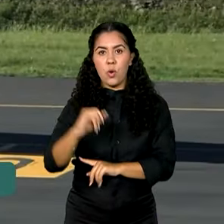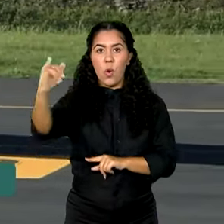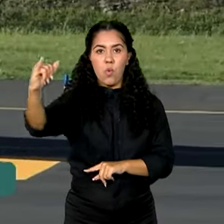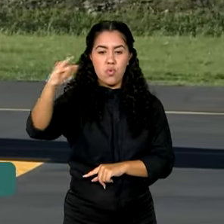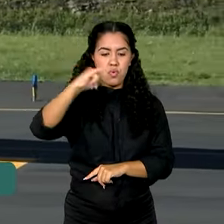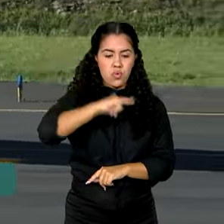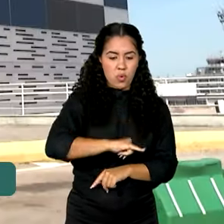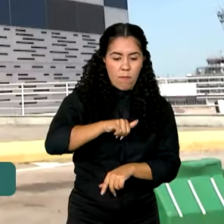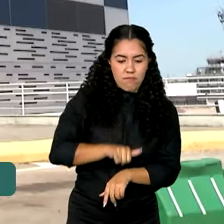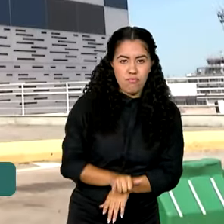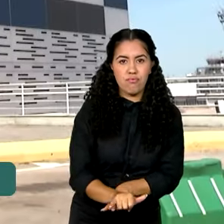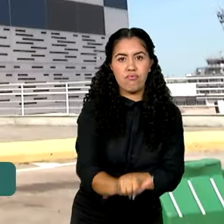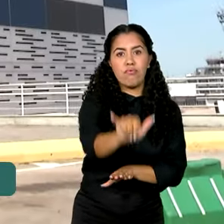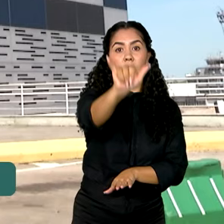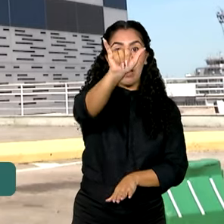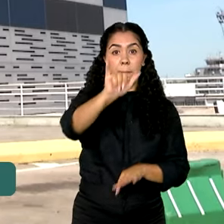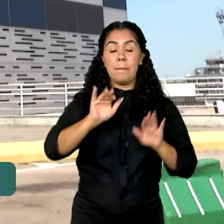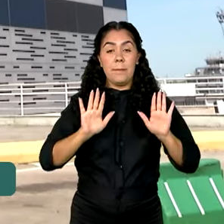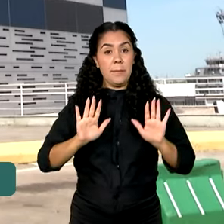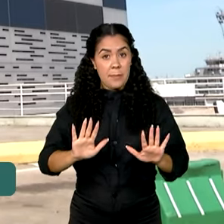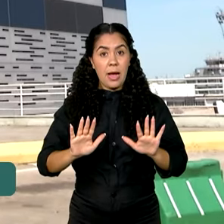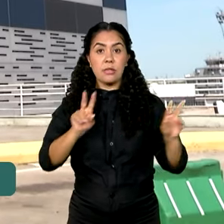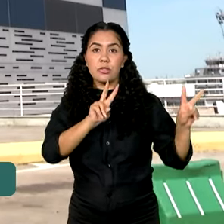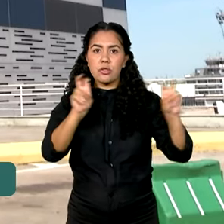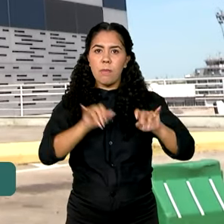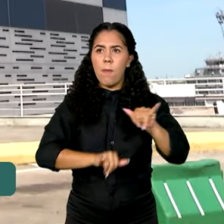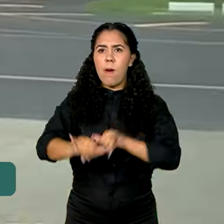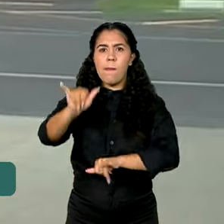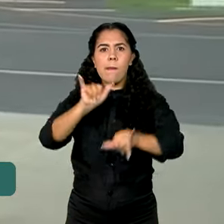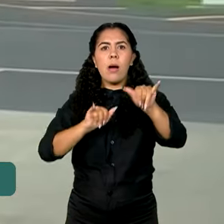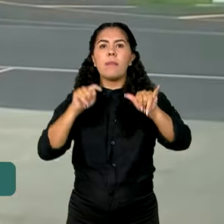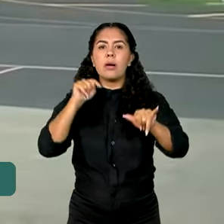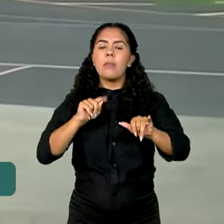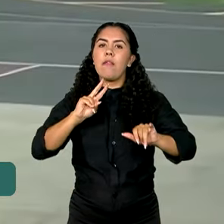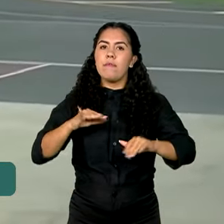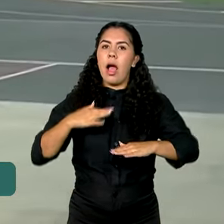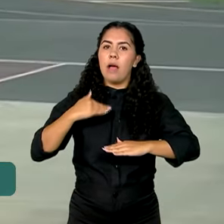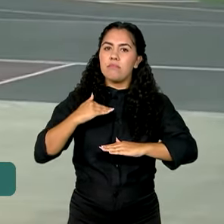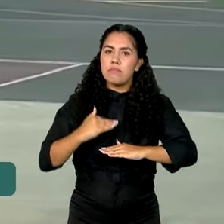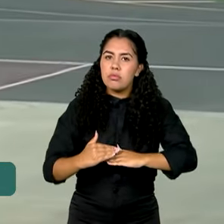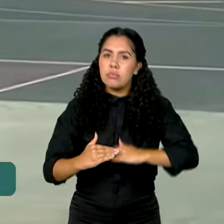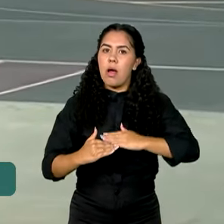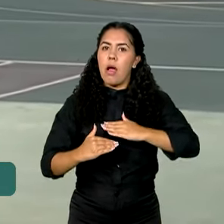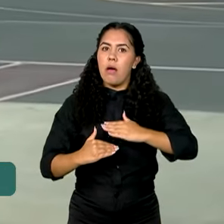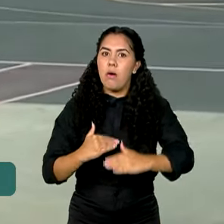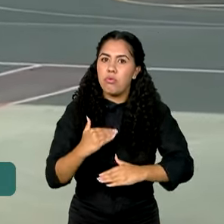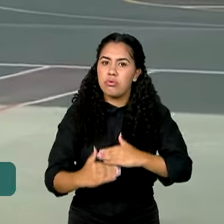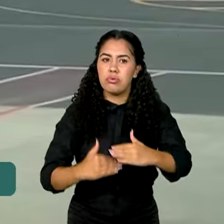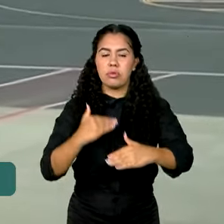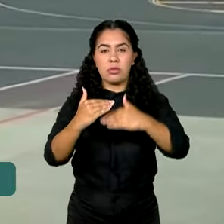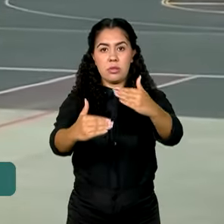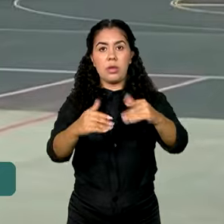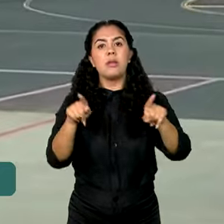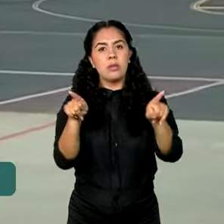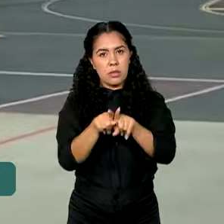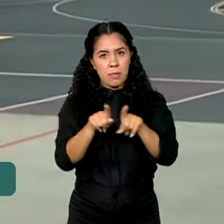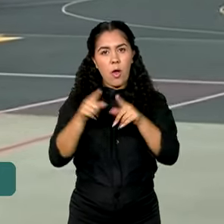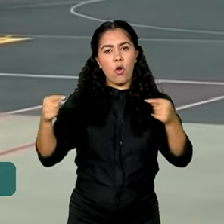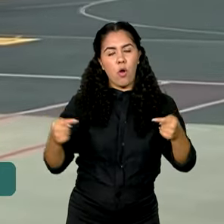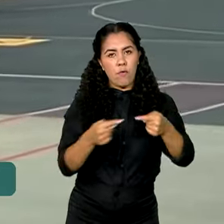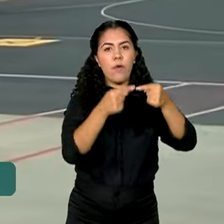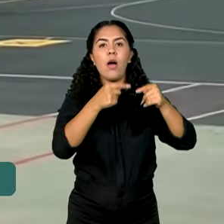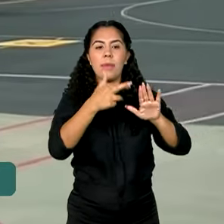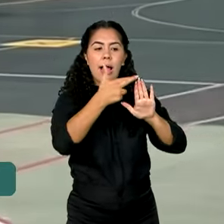decolagens diários. A retomada dos voos será de forma gradual e de acordo com os critérios internacionais de